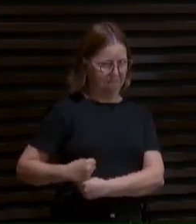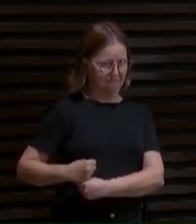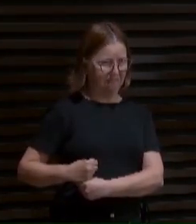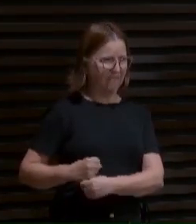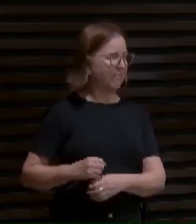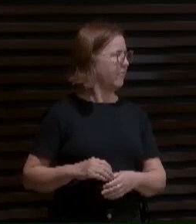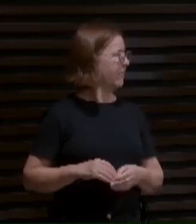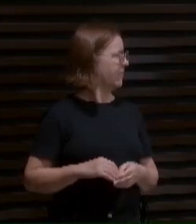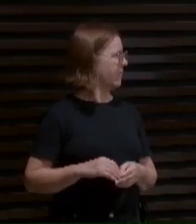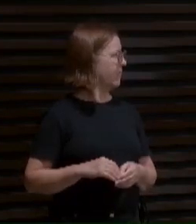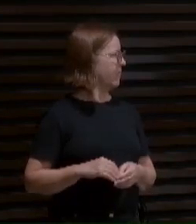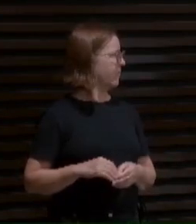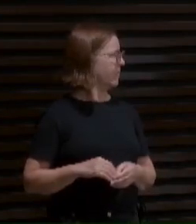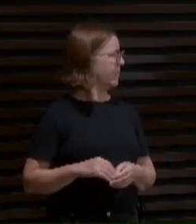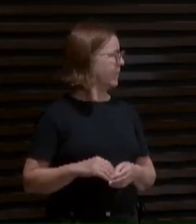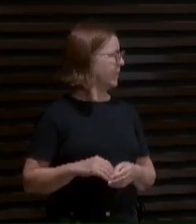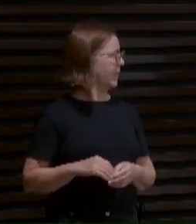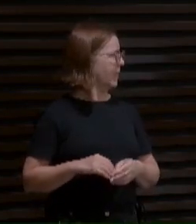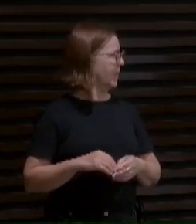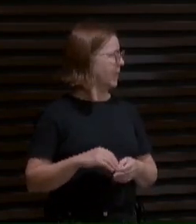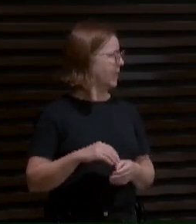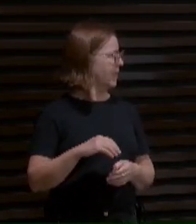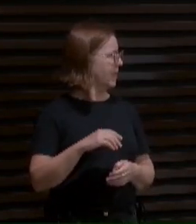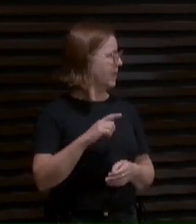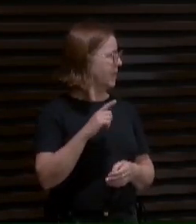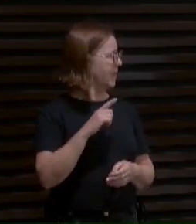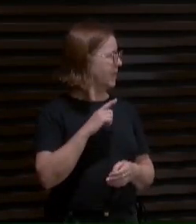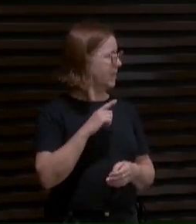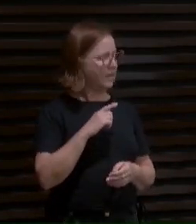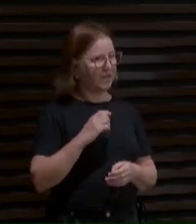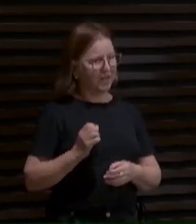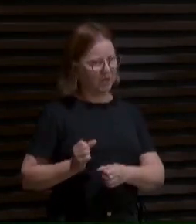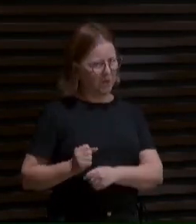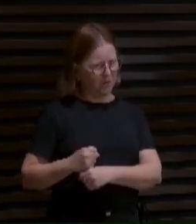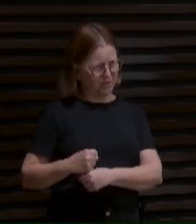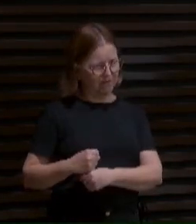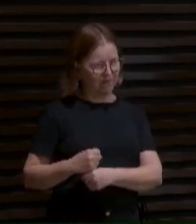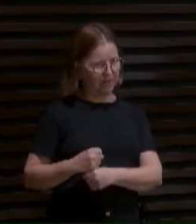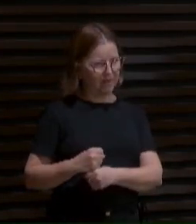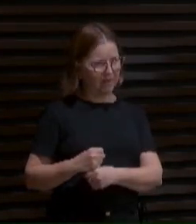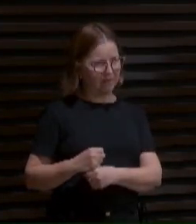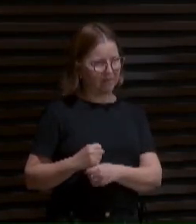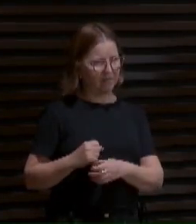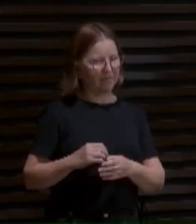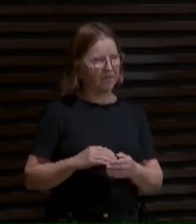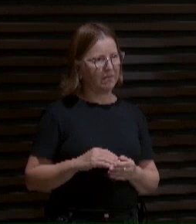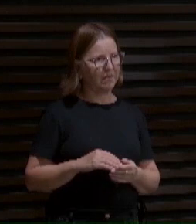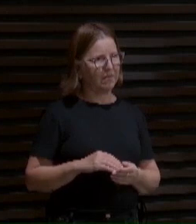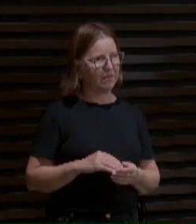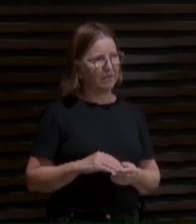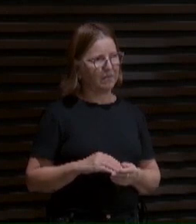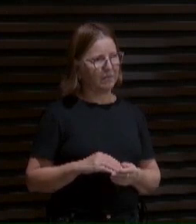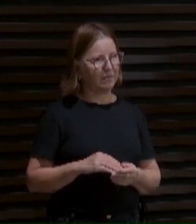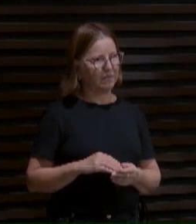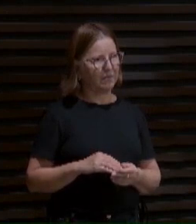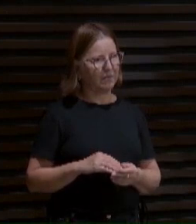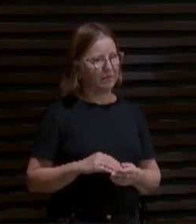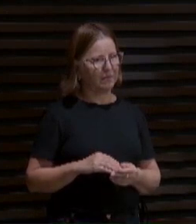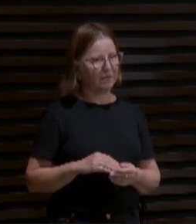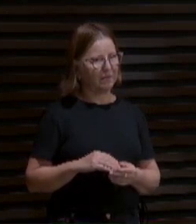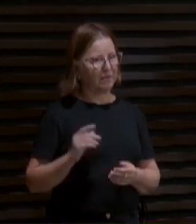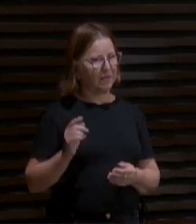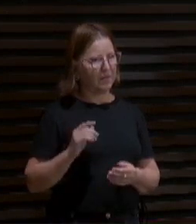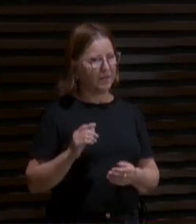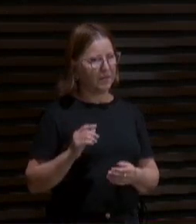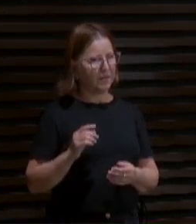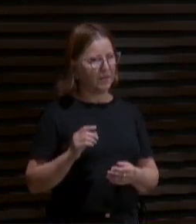lá tem um avarento que não é o mesmo avarento daqui. O avarento de lá é um avarento que não é controlado